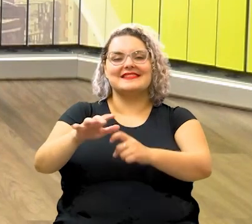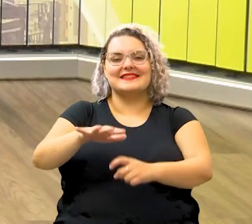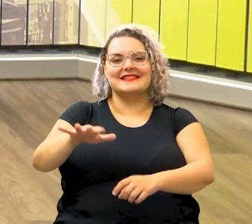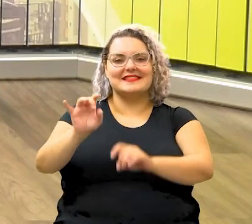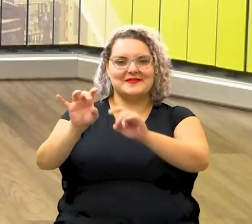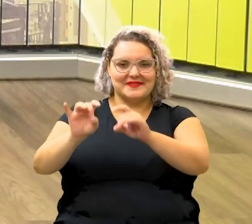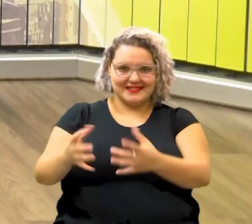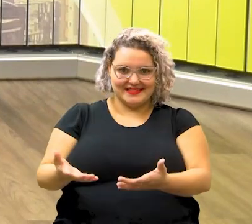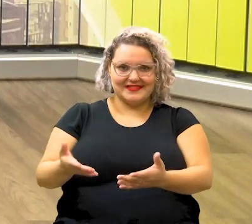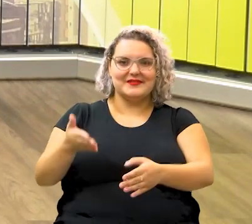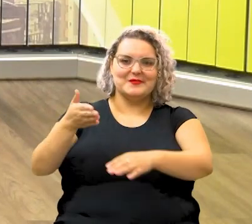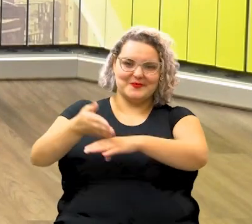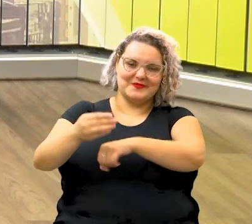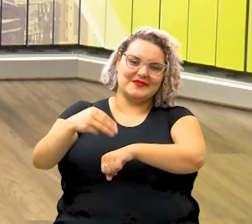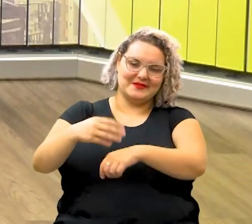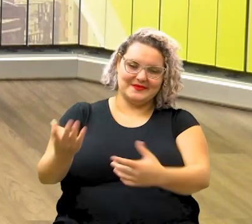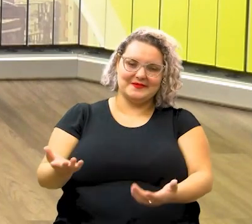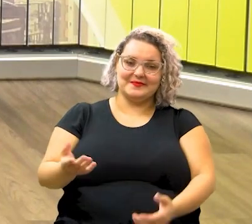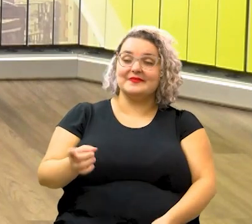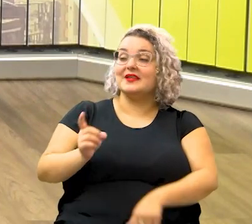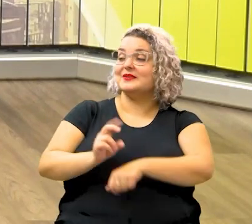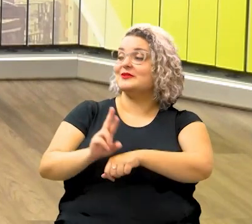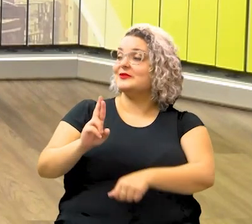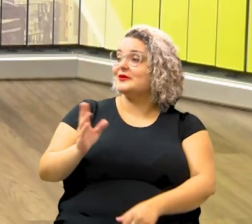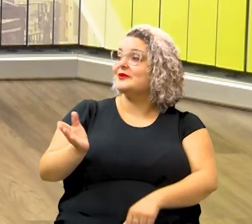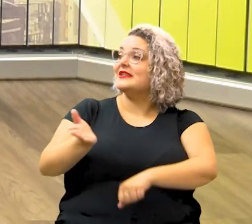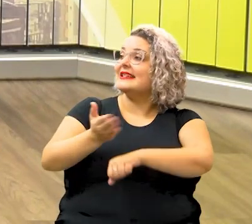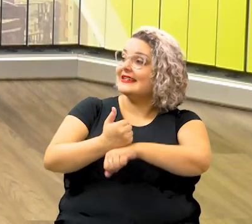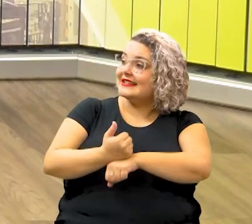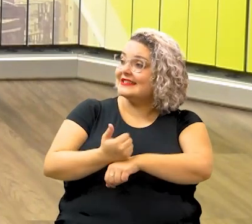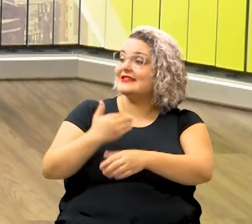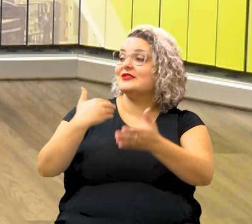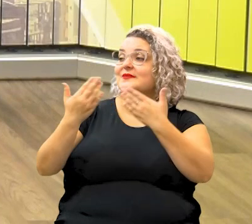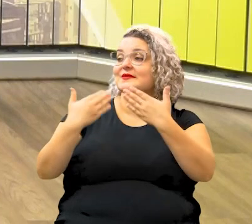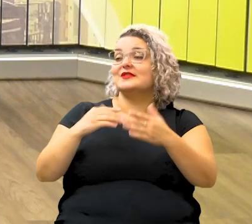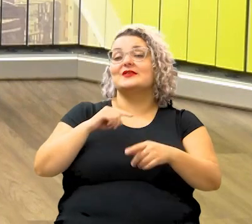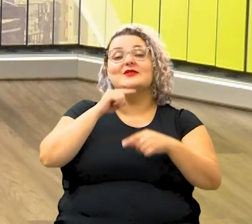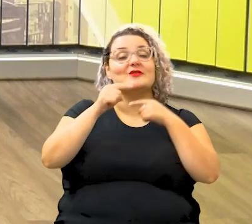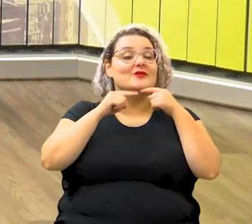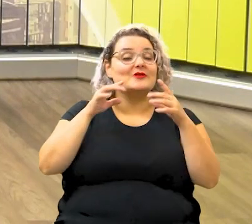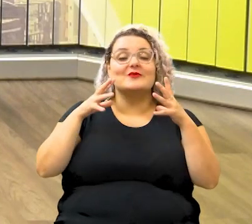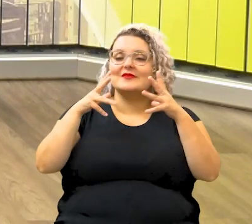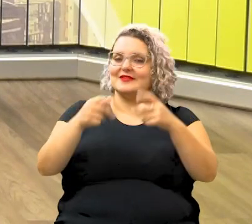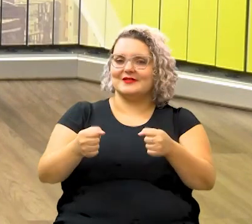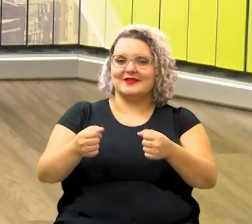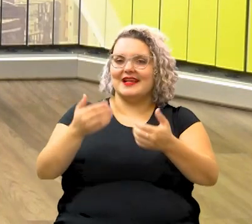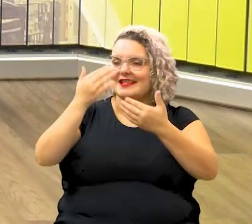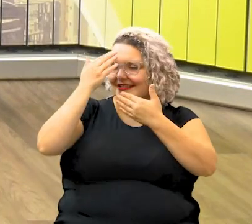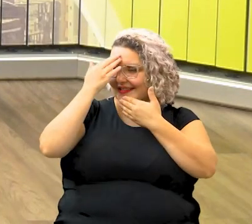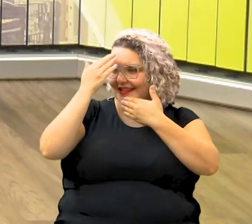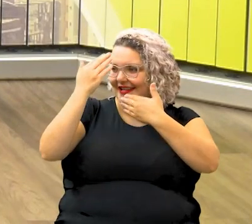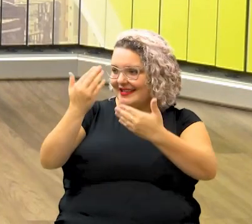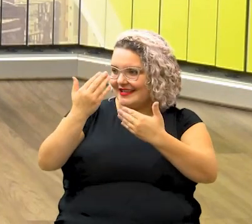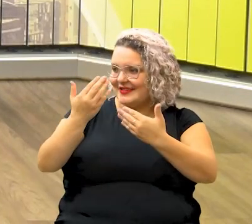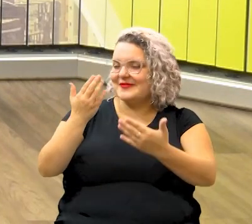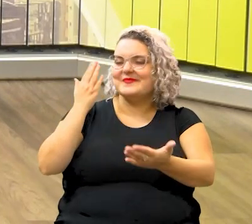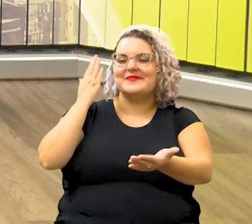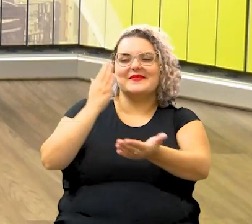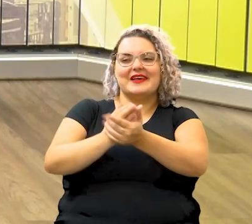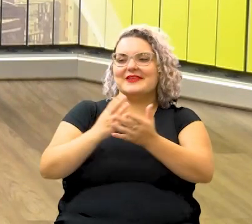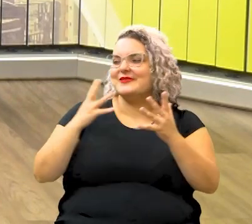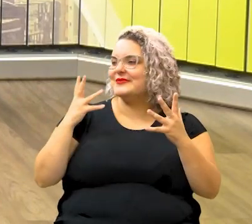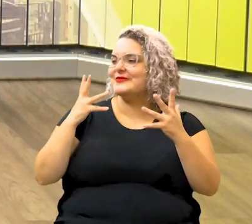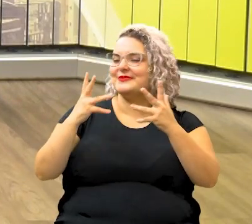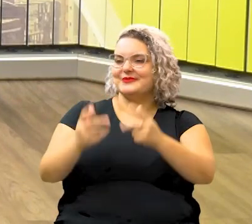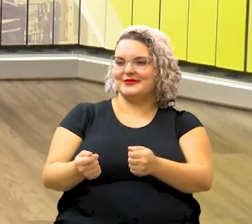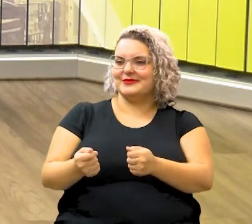São Paulo. Então, doutora Rosália, antes de começar esse bate-papo, te tirar todas as nossas dúvidas, eu quero agradecer, viu? Fez questão